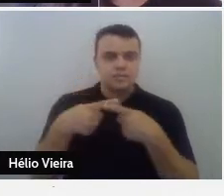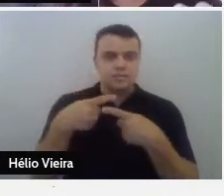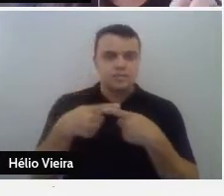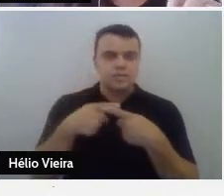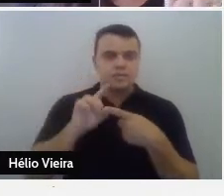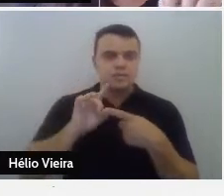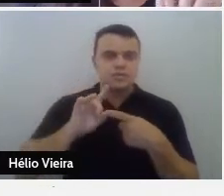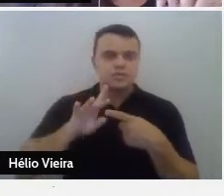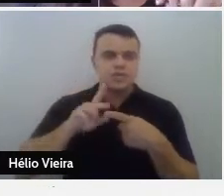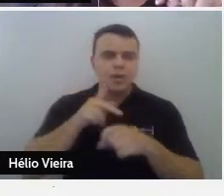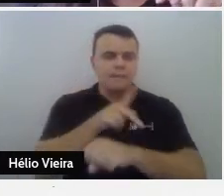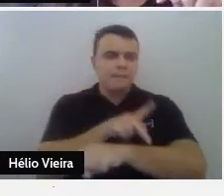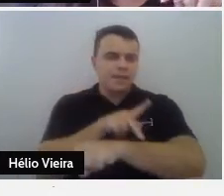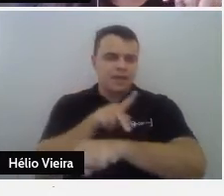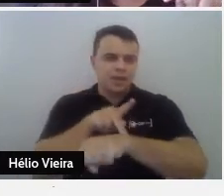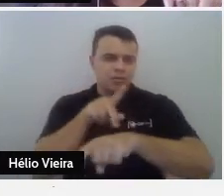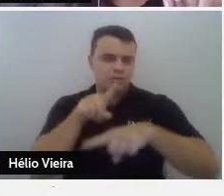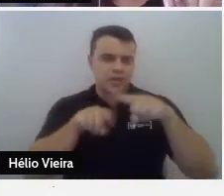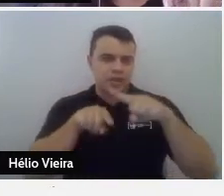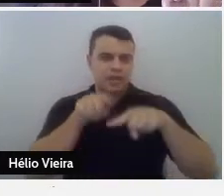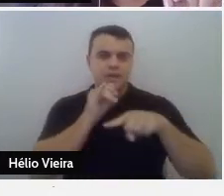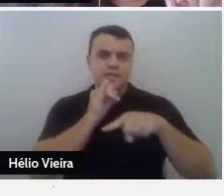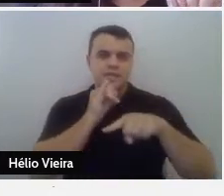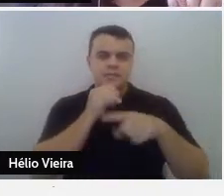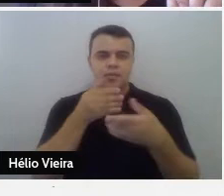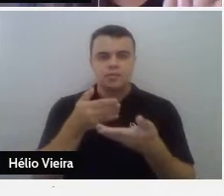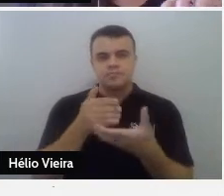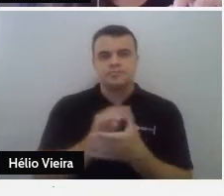objetos pedagógicos, né? Então, aqui, por